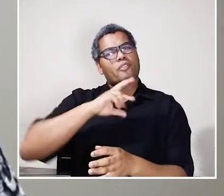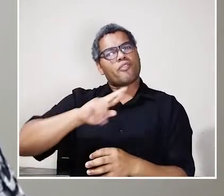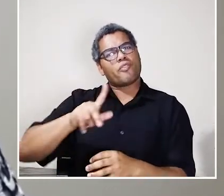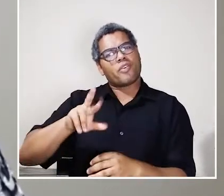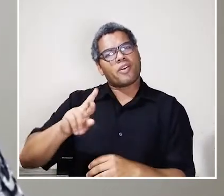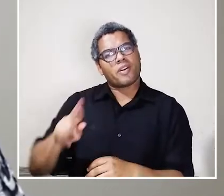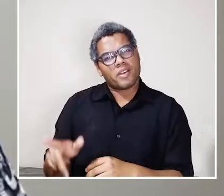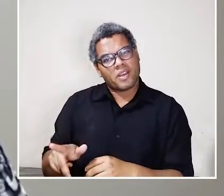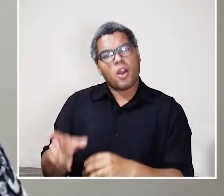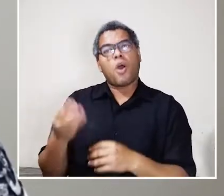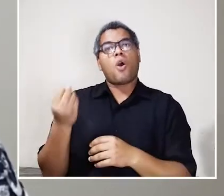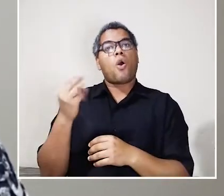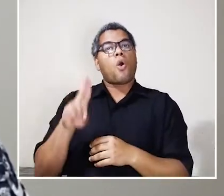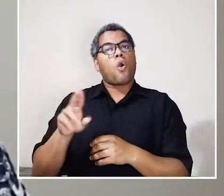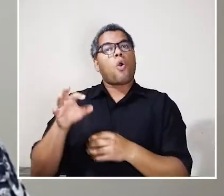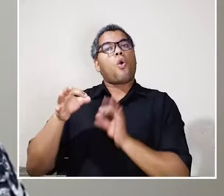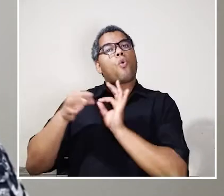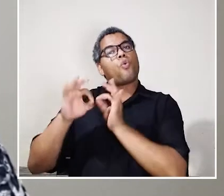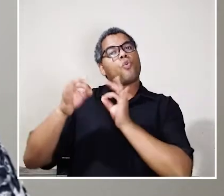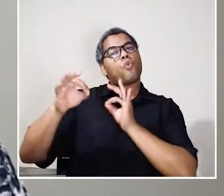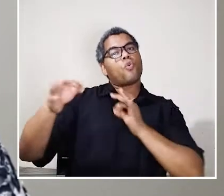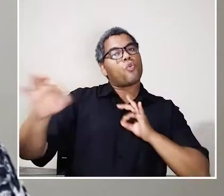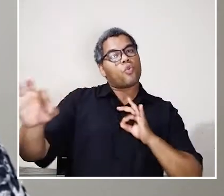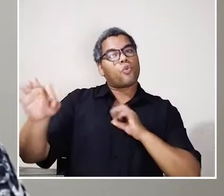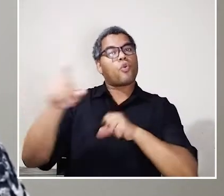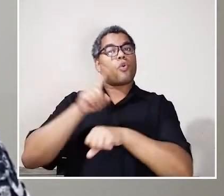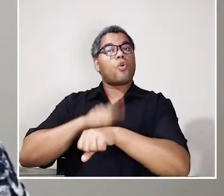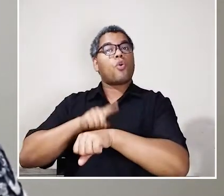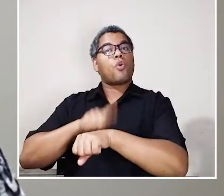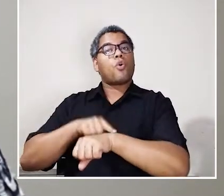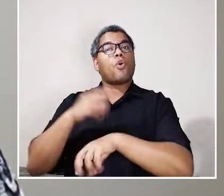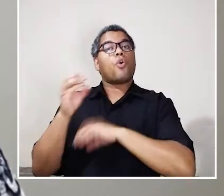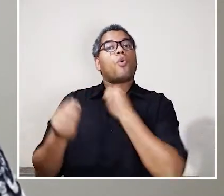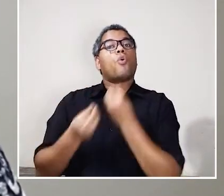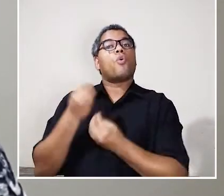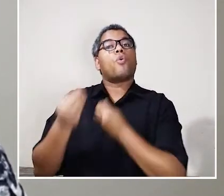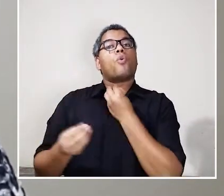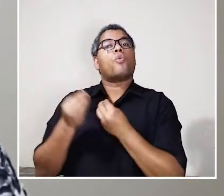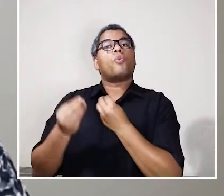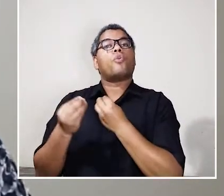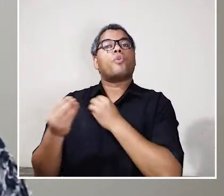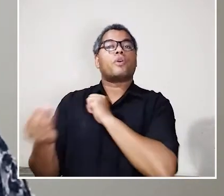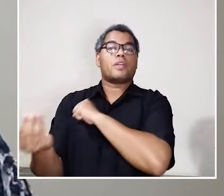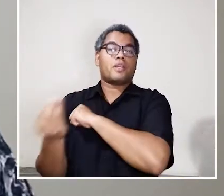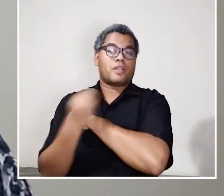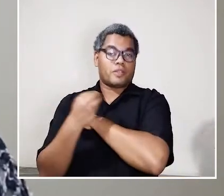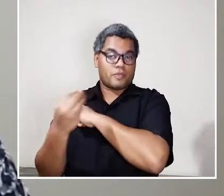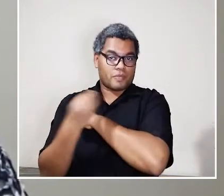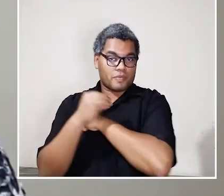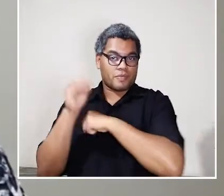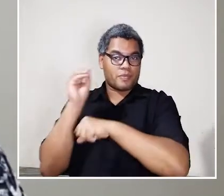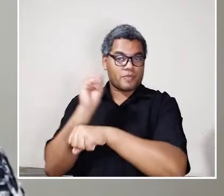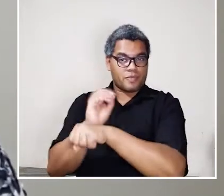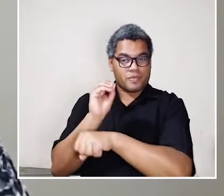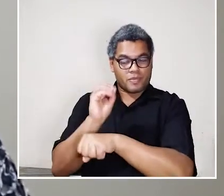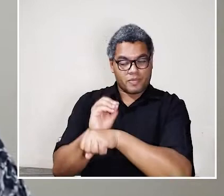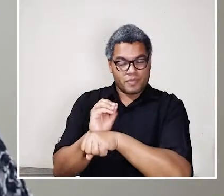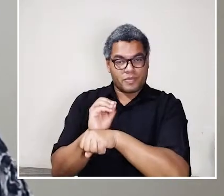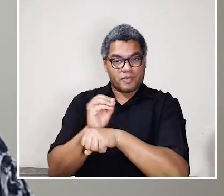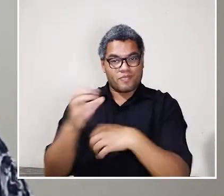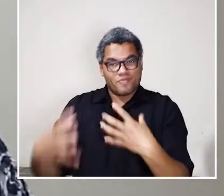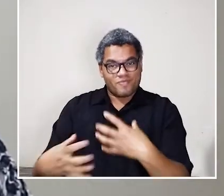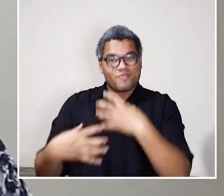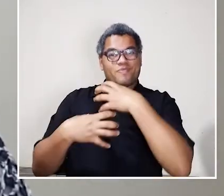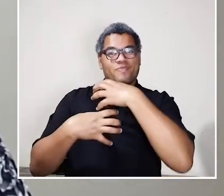roupagens diferentes ou esteja distante no tempo. O que nos sustenta quando tudo desmorona e nos atinge